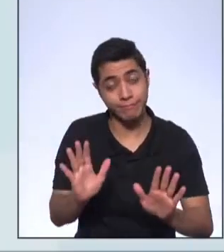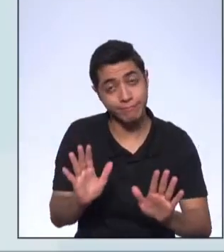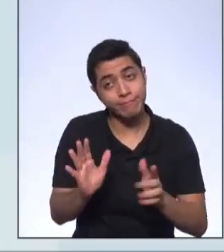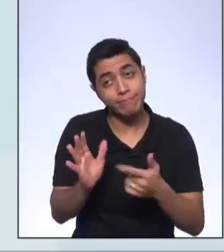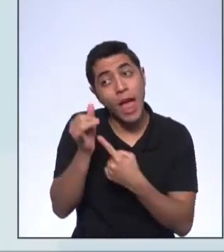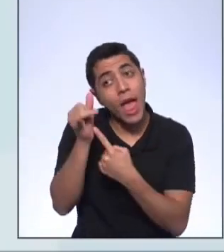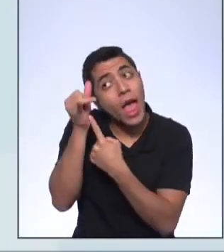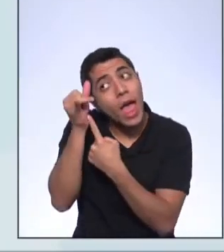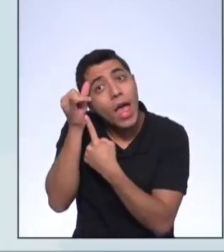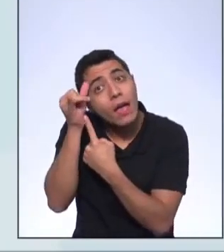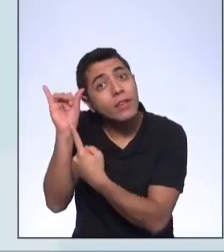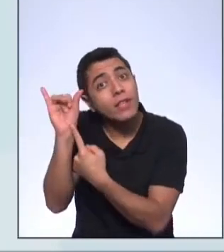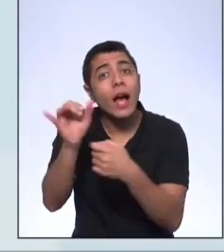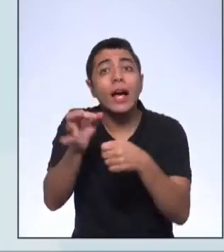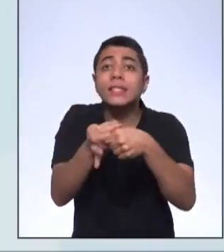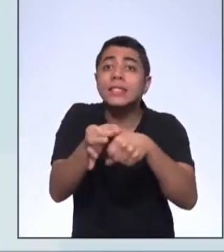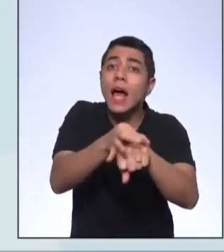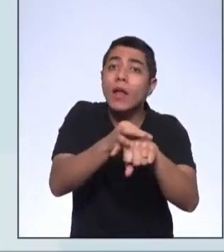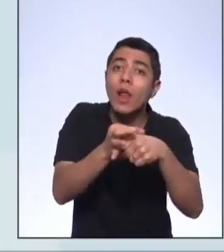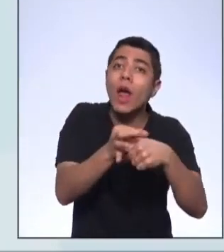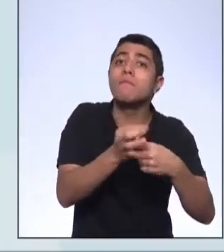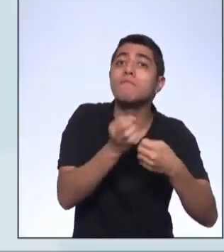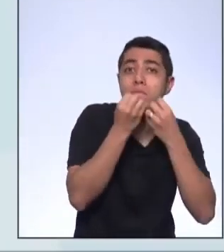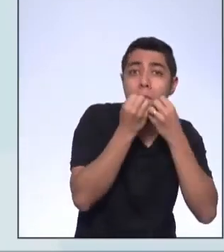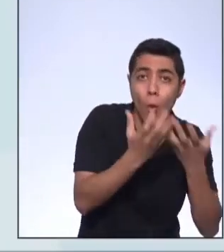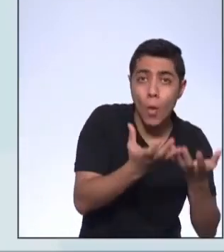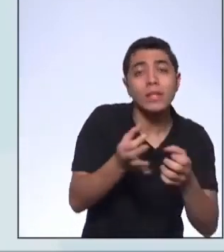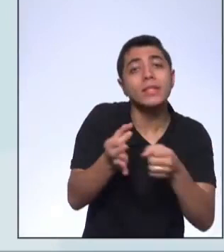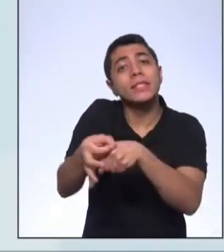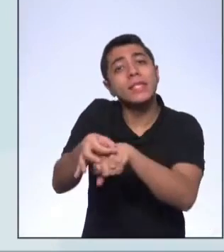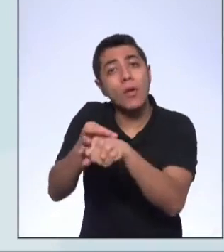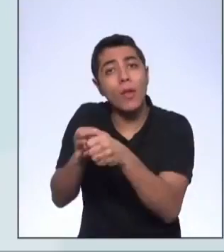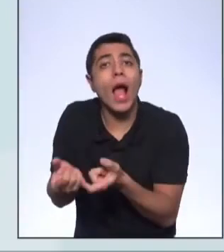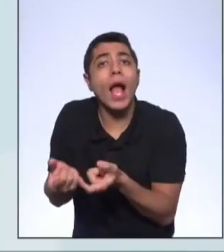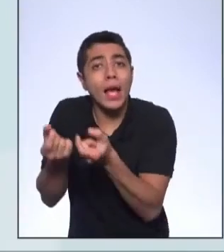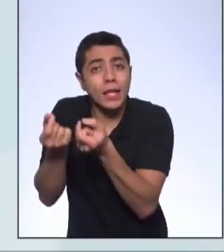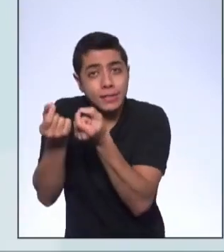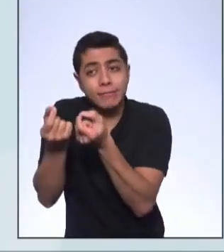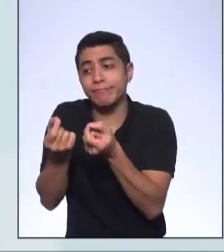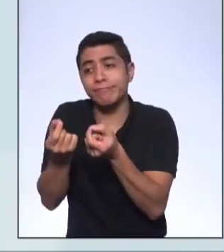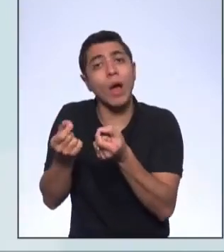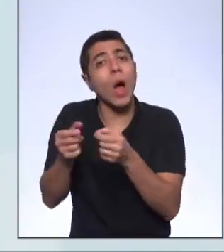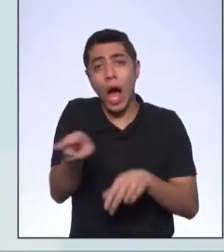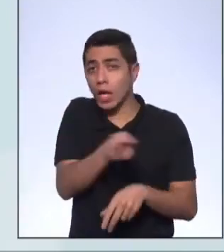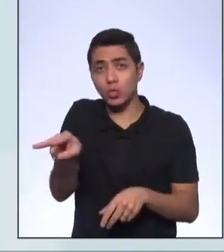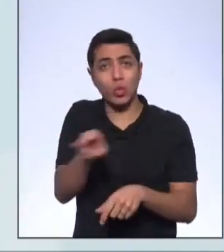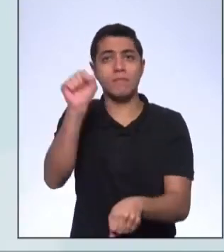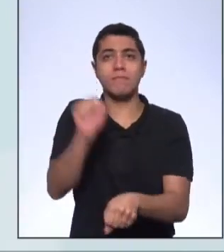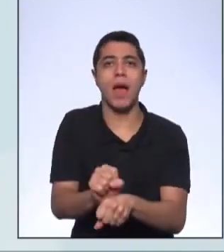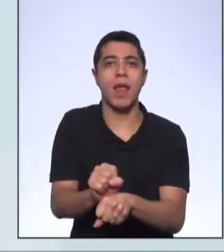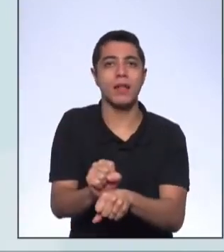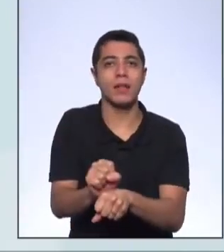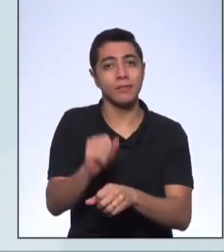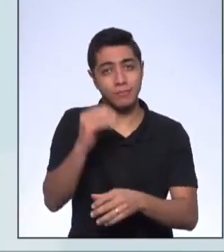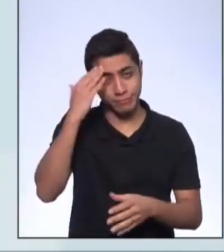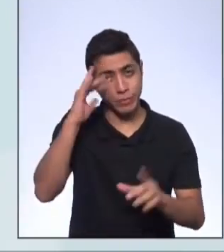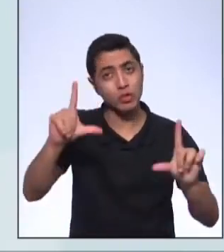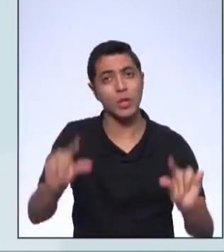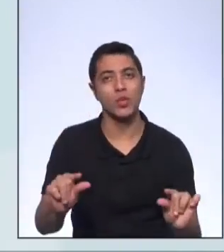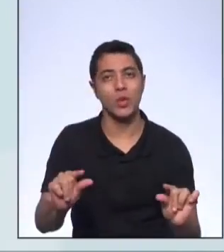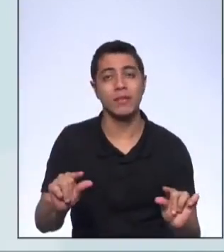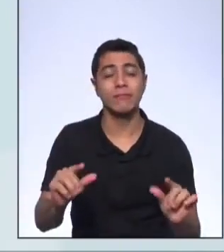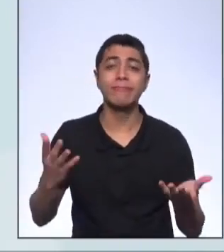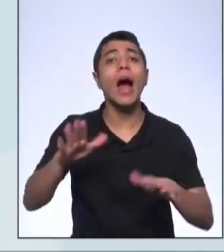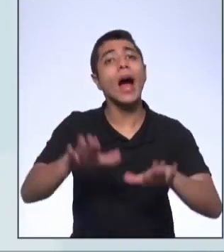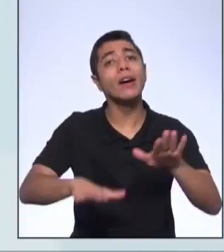afetadas, o que resulta em efeitos colaterais, tais como queda de cabelo e prejuízo aos tecidos que têm alta taxa de